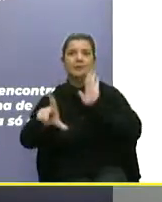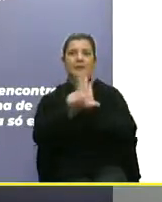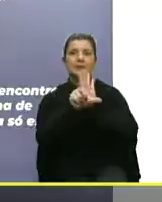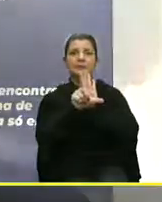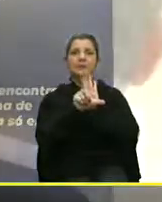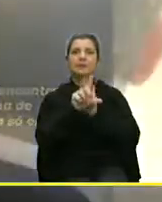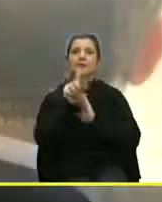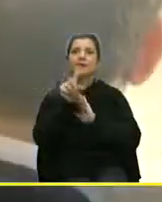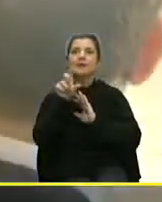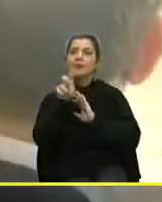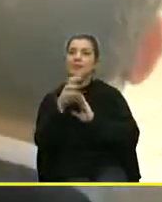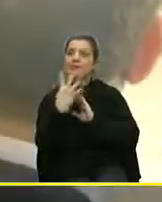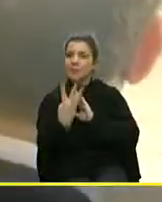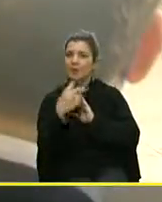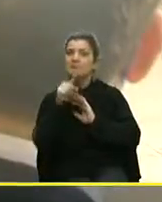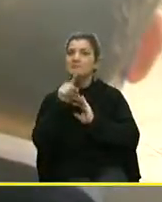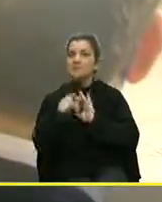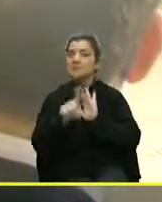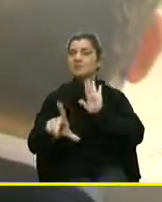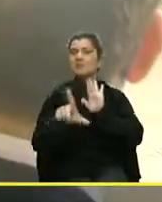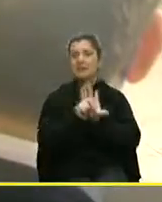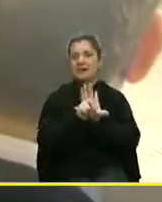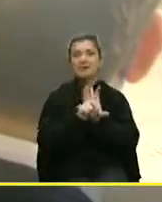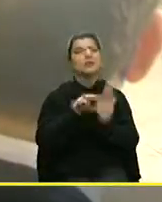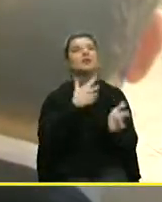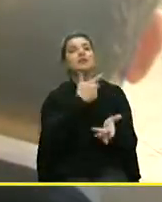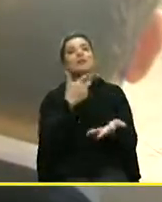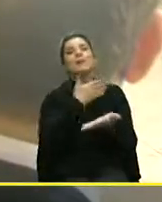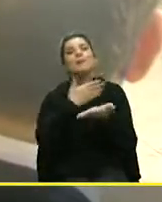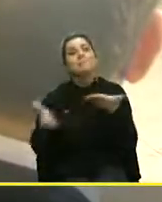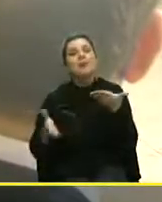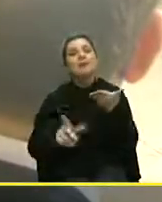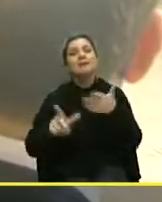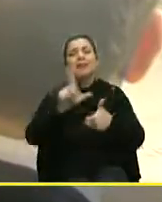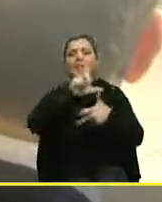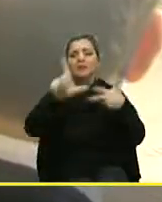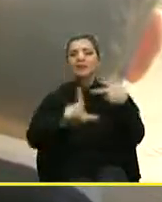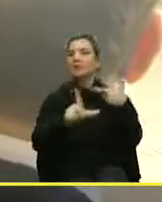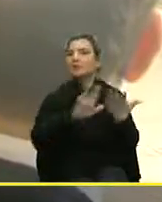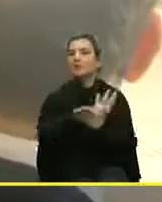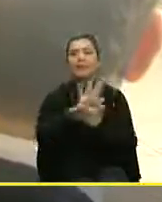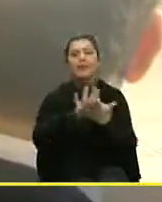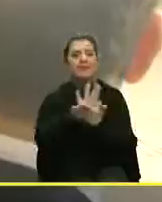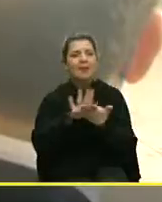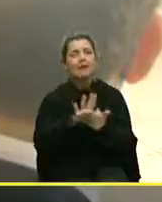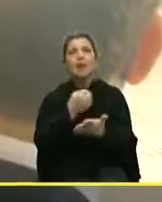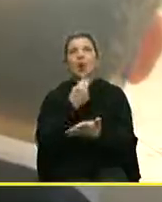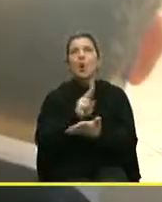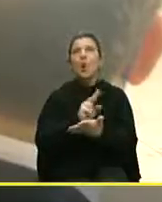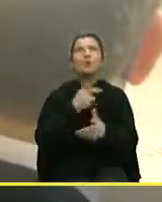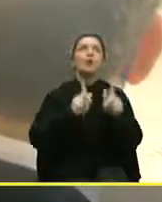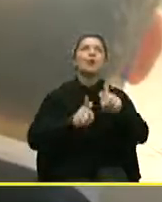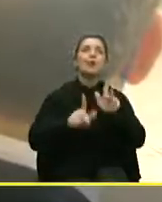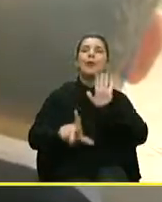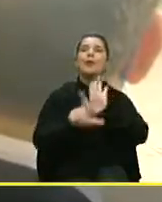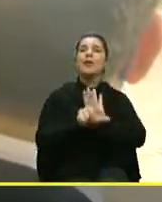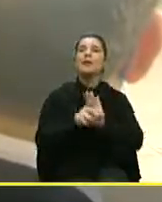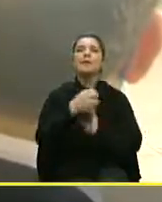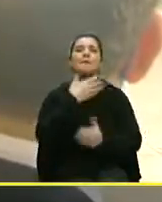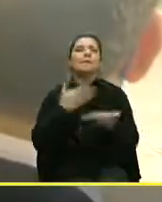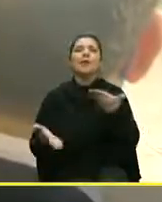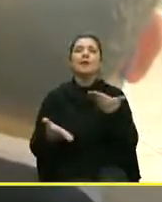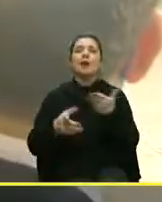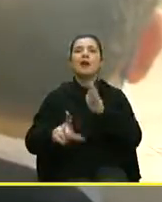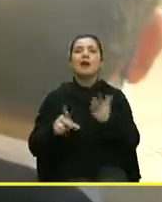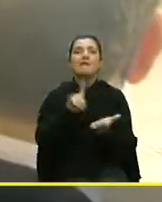no Estado do Rio Grande do Sul sem ter da Legislativa algumas em fazer com que qualquer lei perca sua efetividade a sua